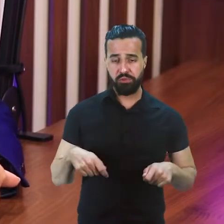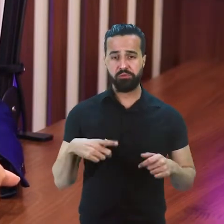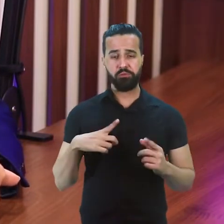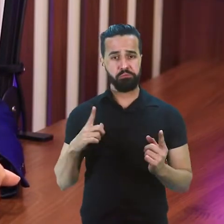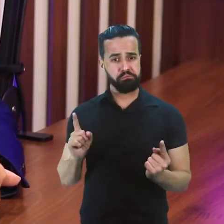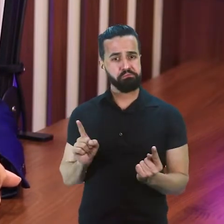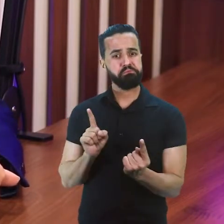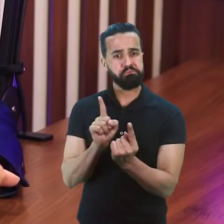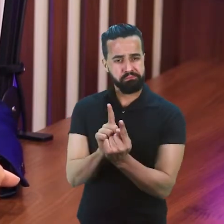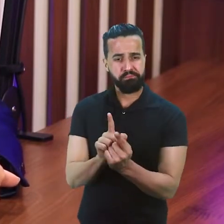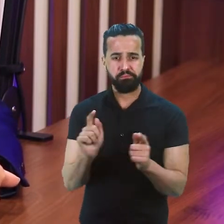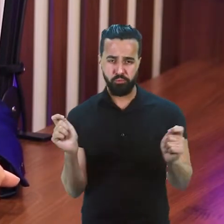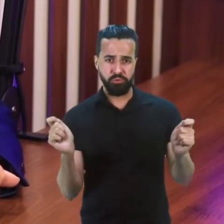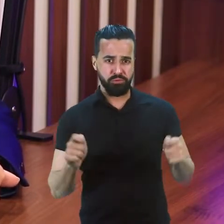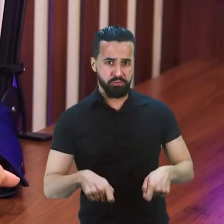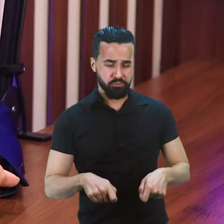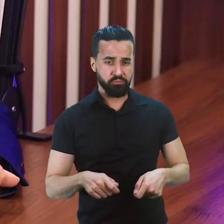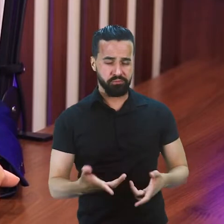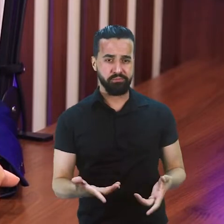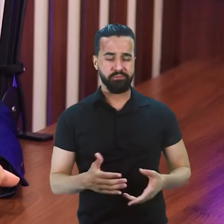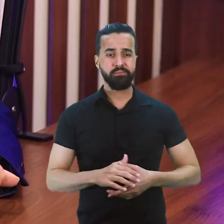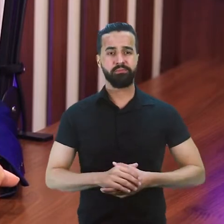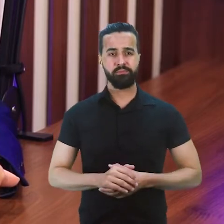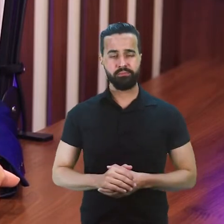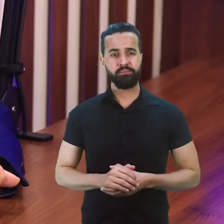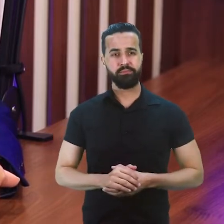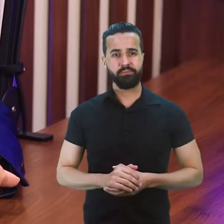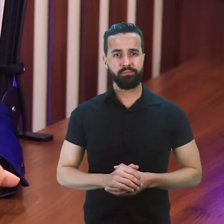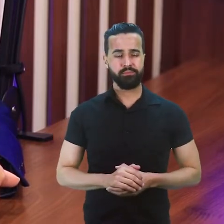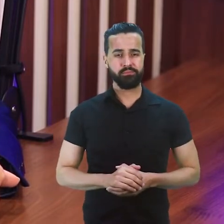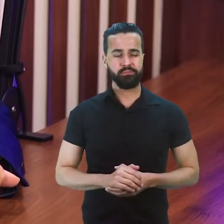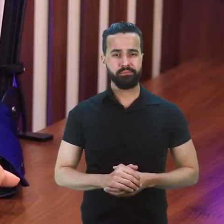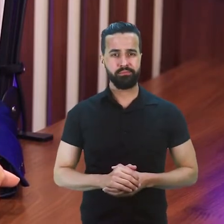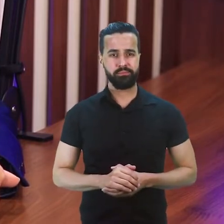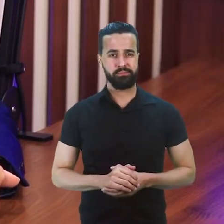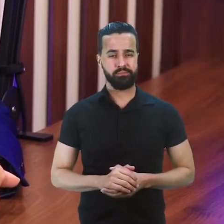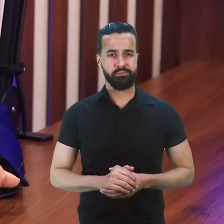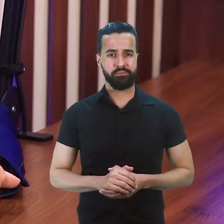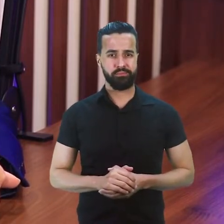tinha condições de atender, né? E